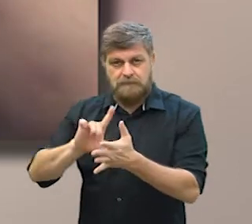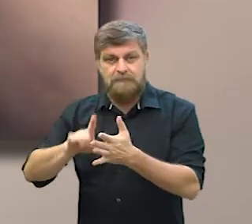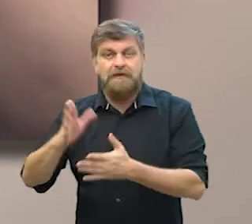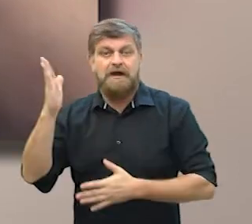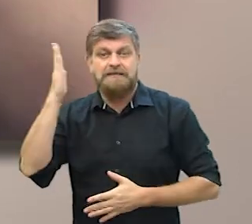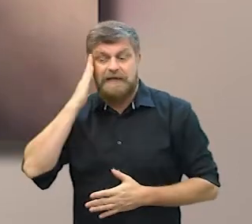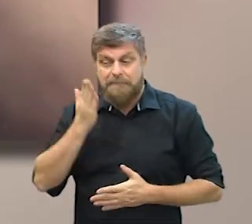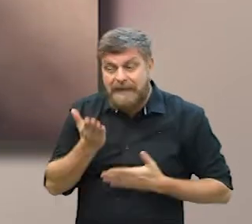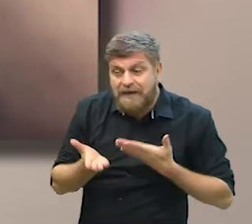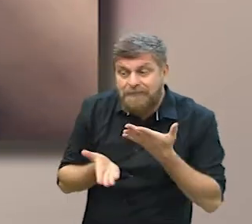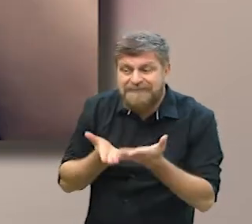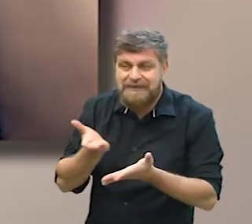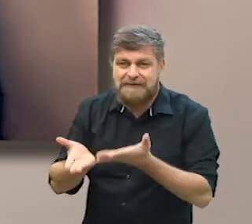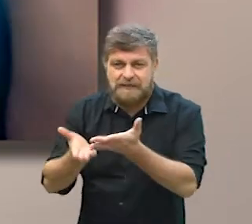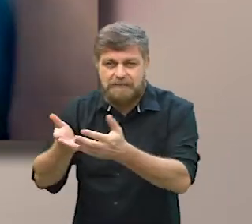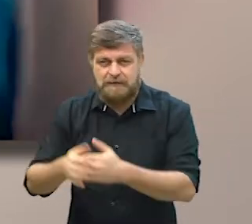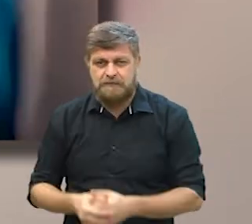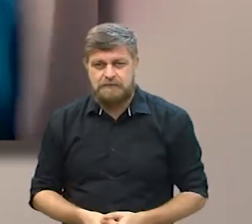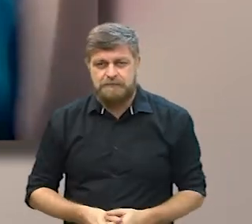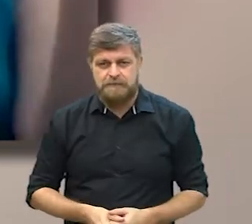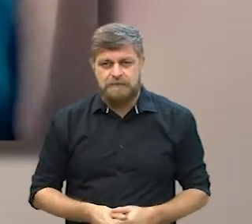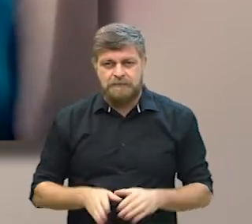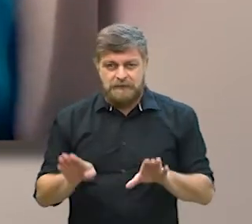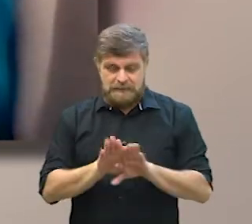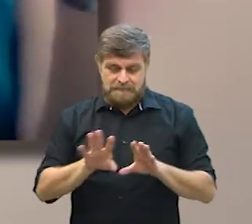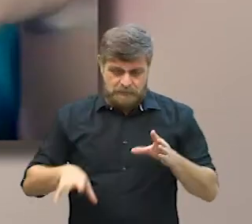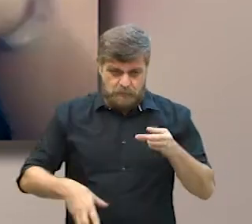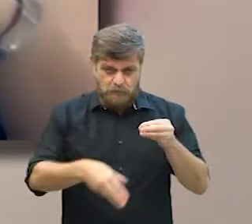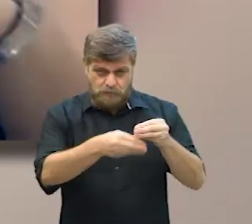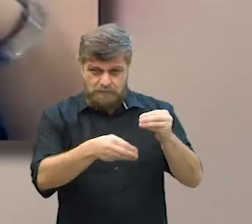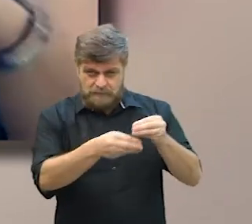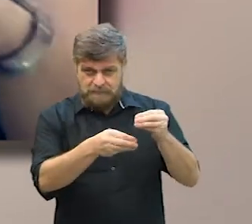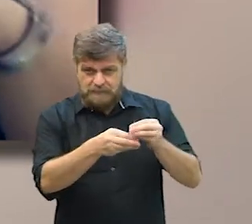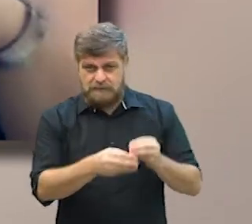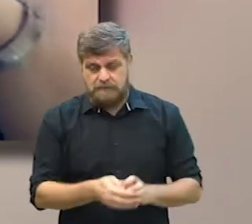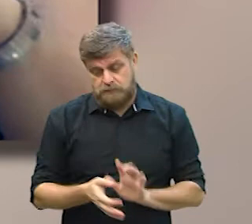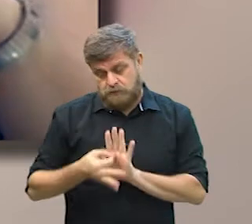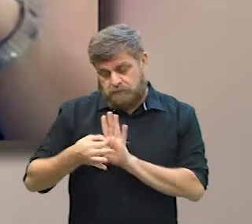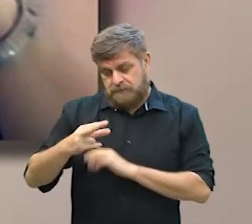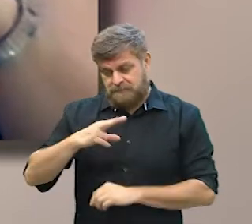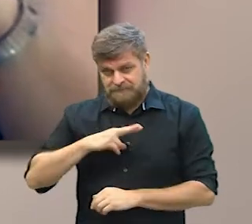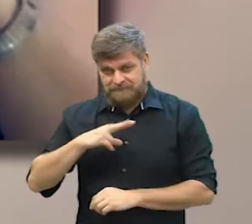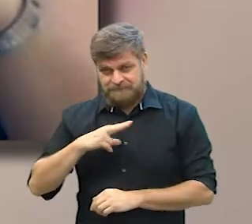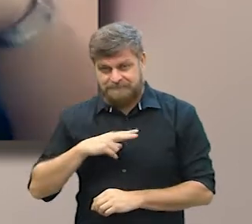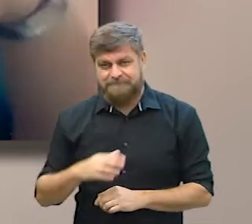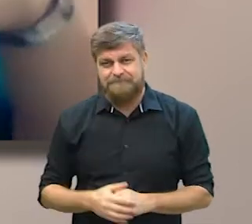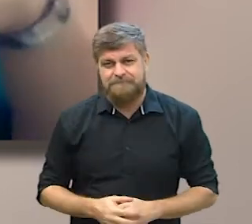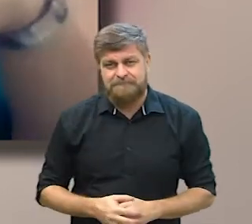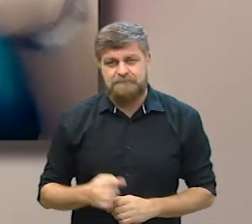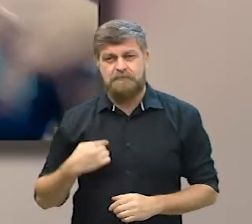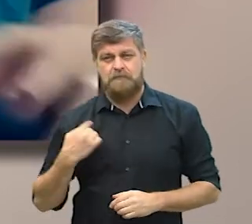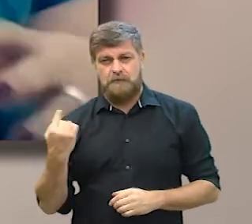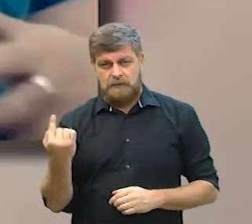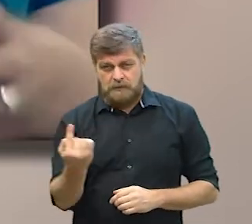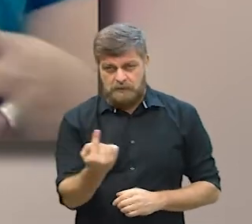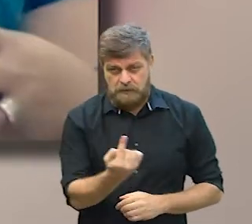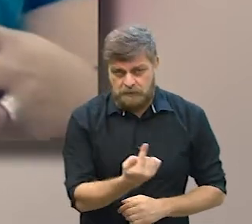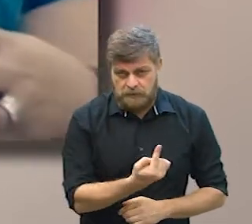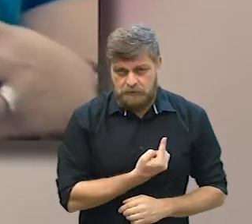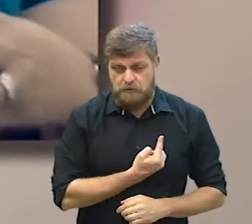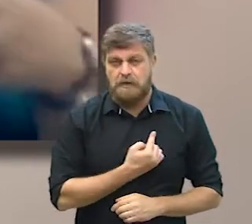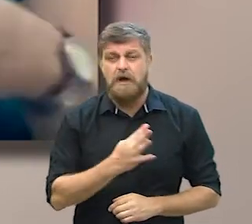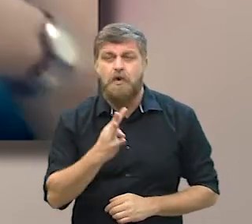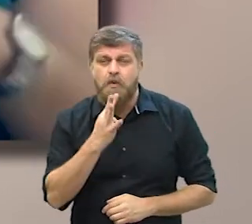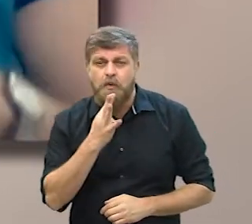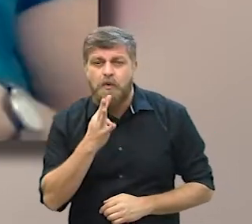aí dar o encaminhamento para os tratamentos, né? E até, Viviane, complementando isso que a Lígia está falando, porque, claro, nós